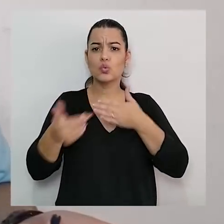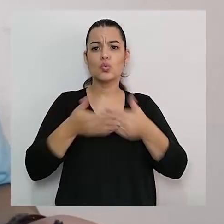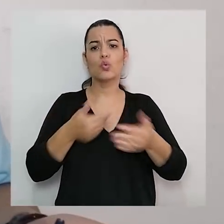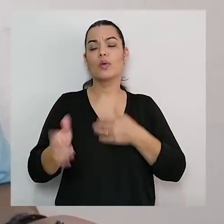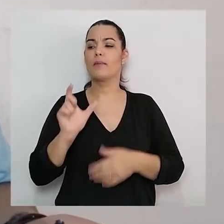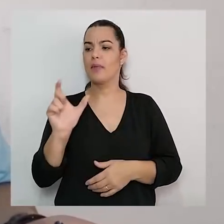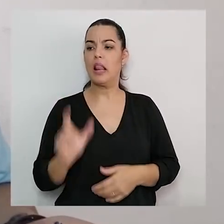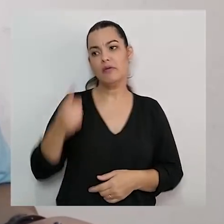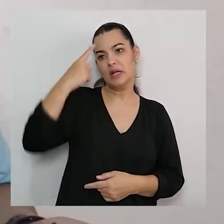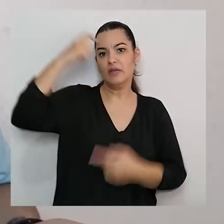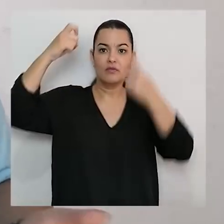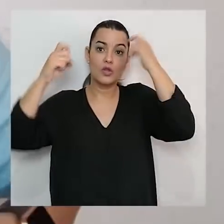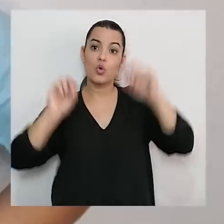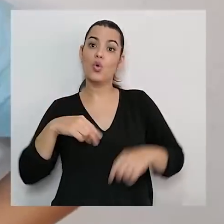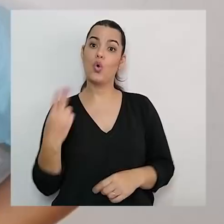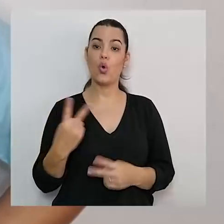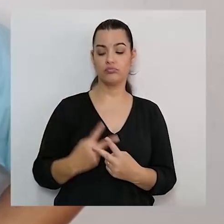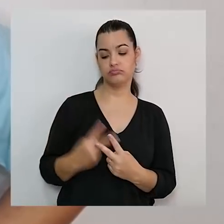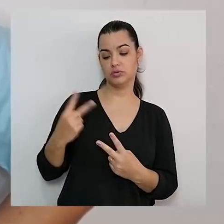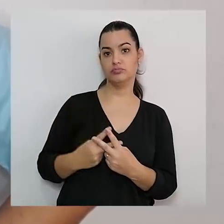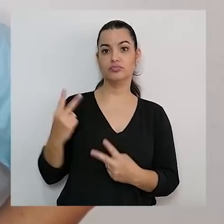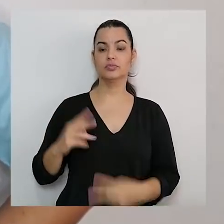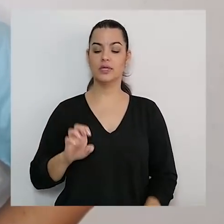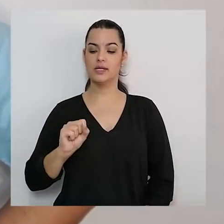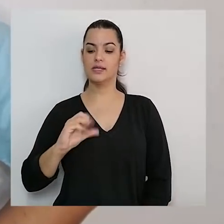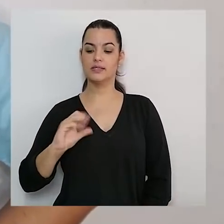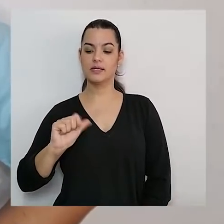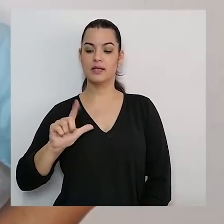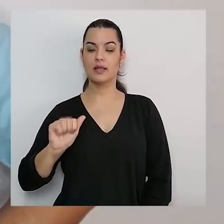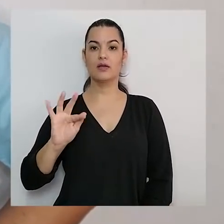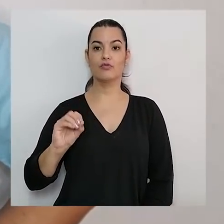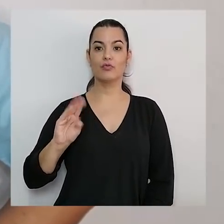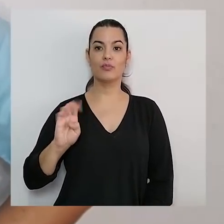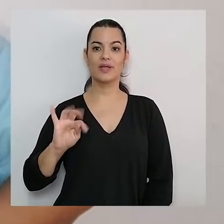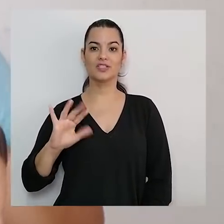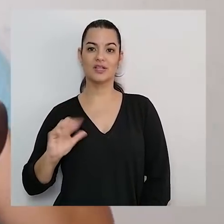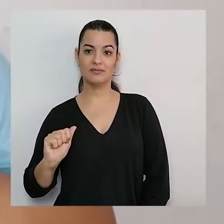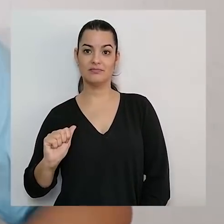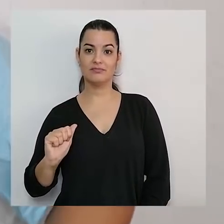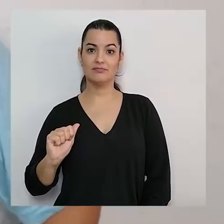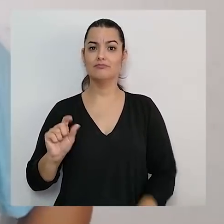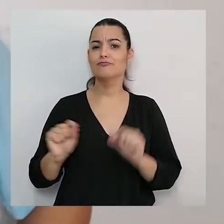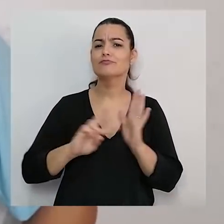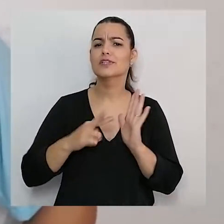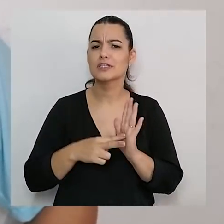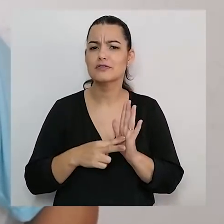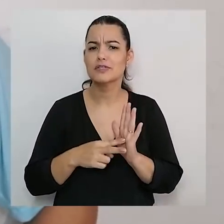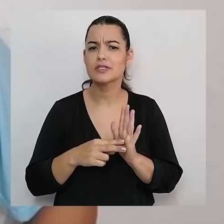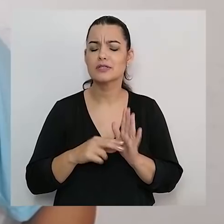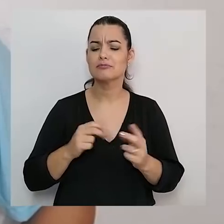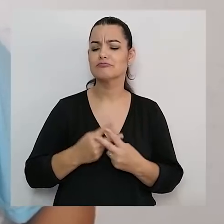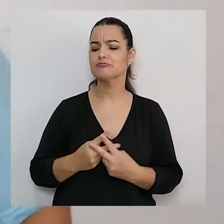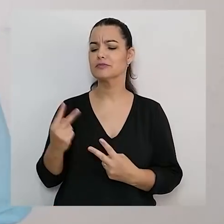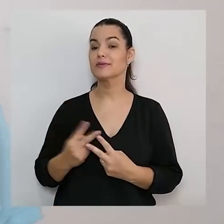ou escalafobéticas. Aliás, o que é escalafobético mesmo? Essa parte vocês têm que